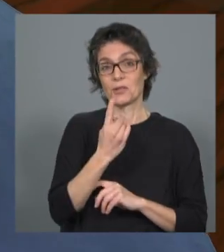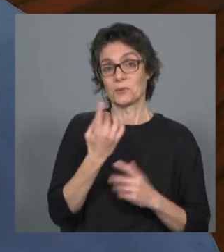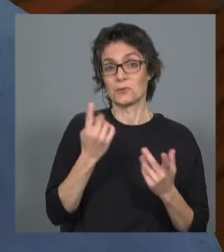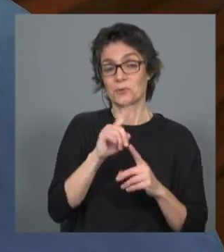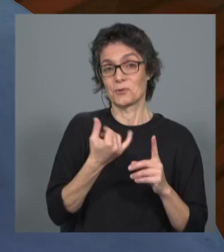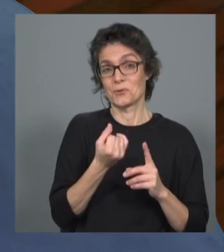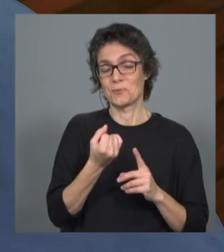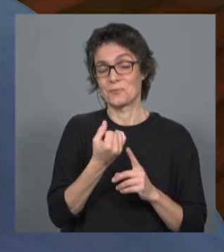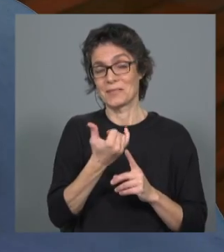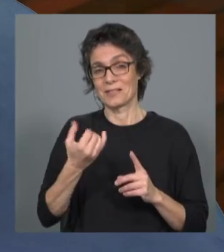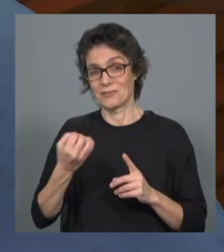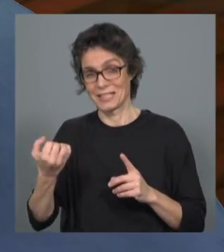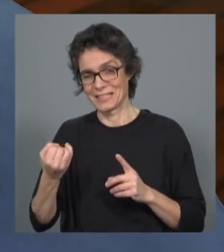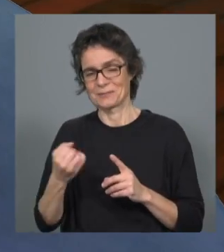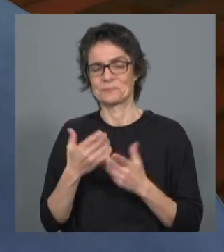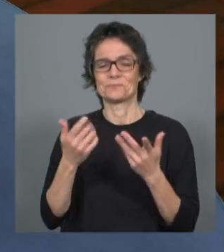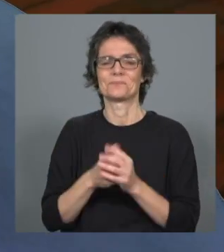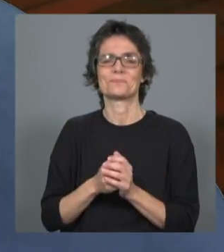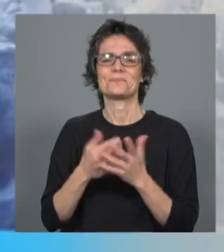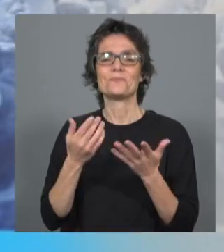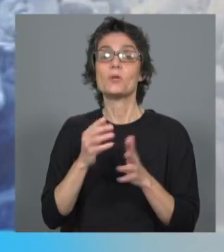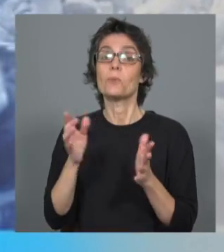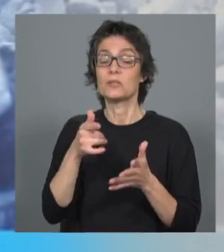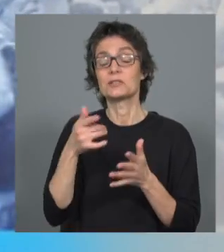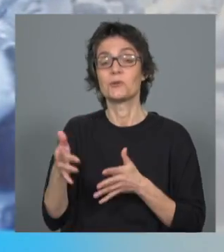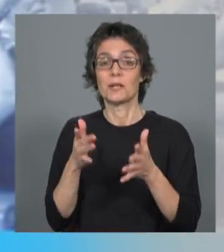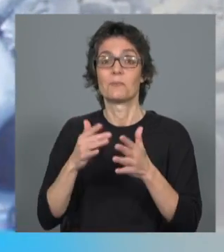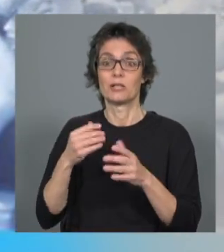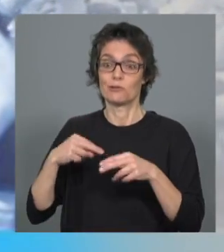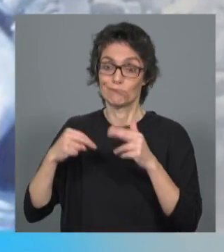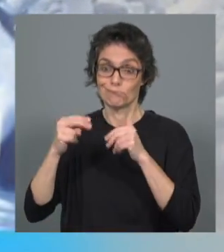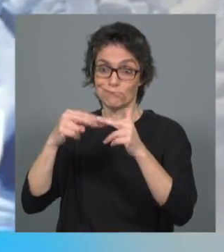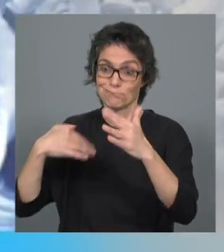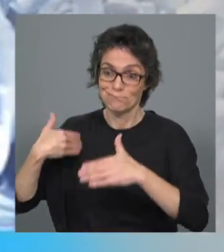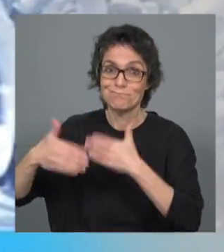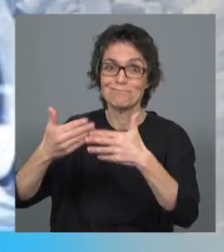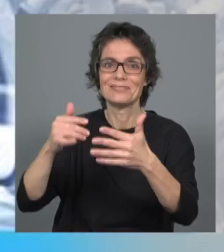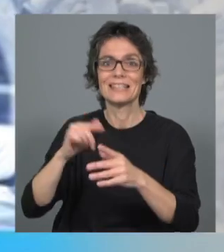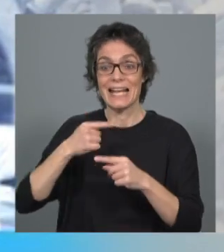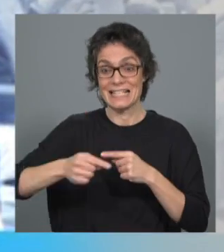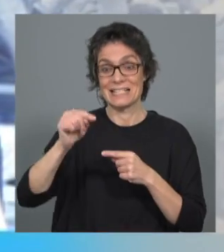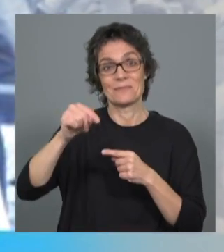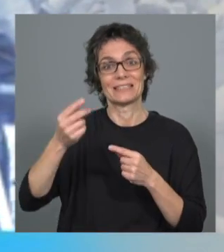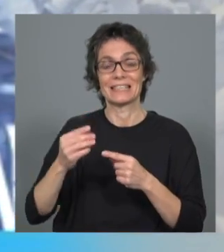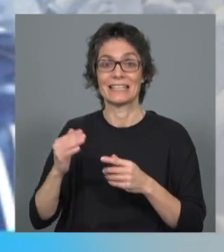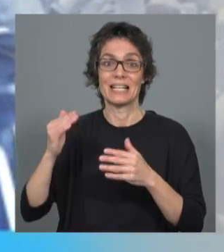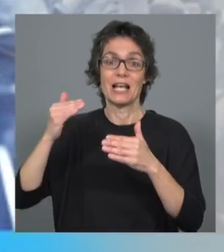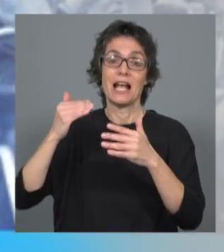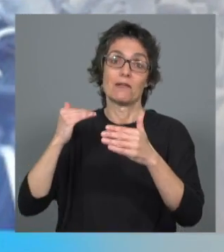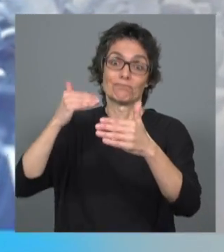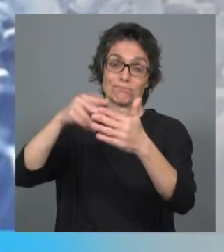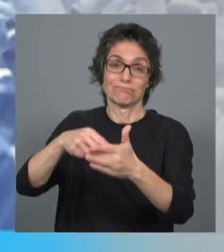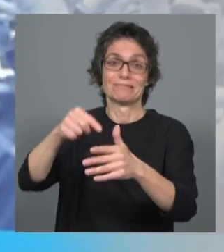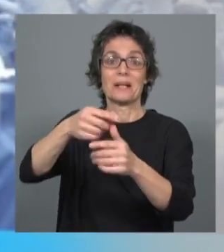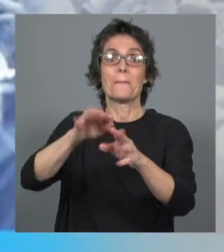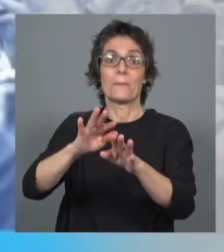já está a ser feito. Sérgio Martins, culmina nesta semana, mas já há algumas